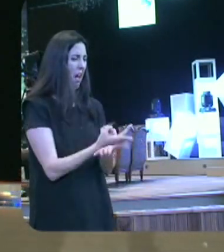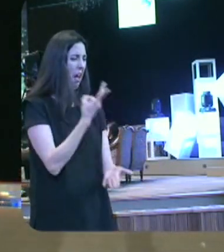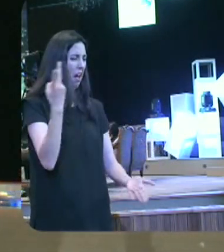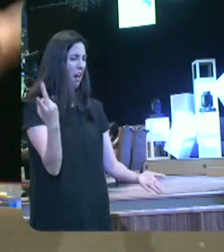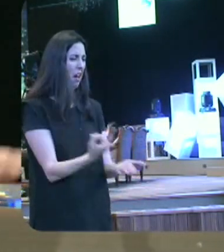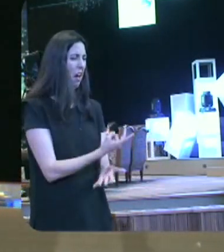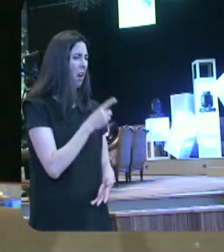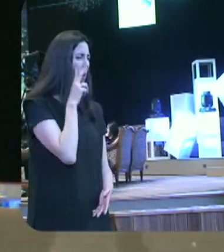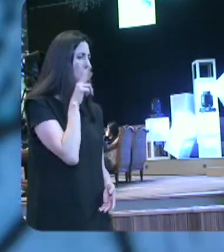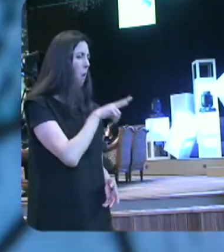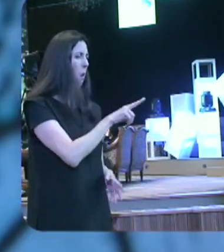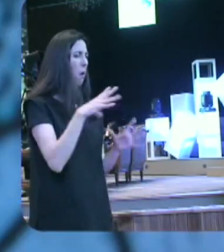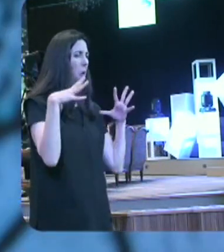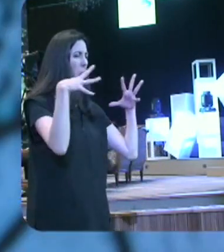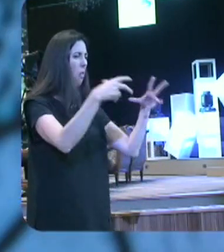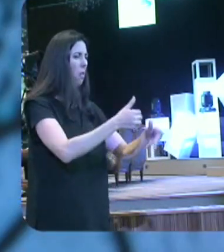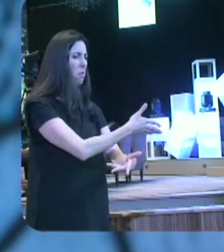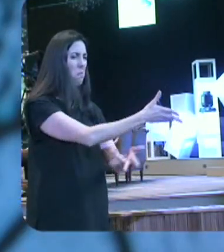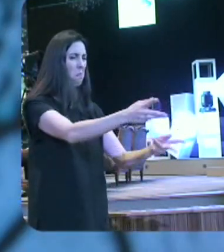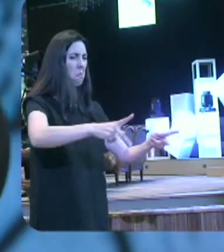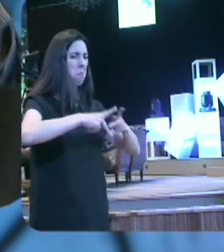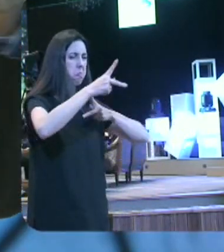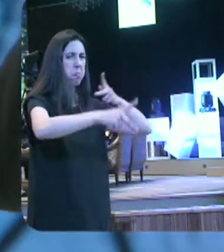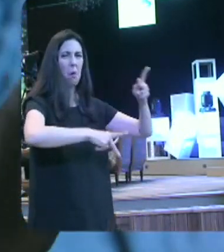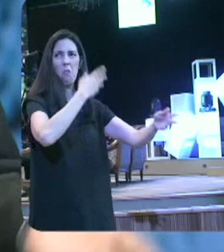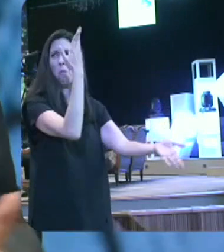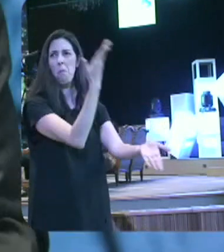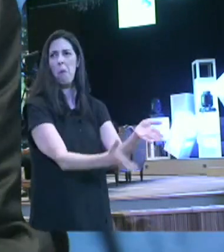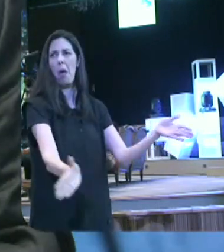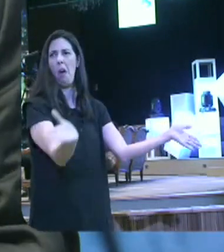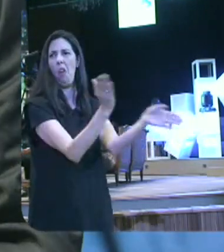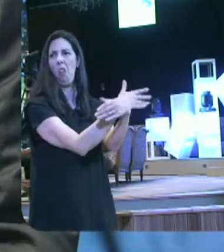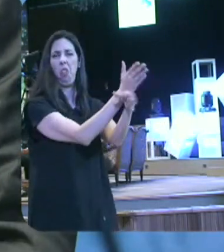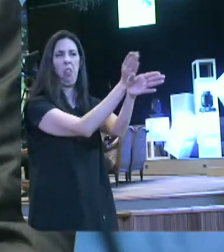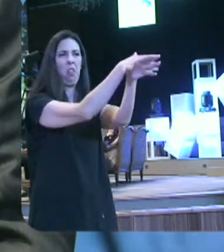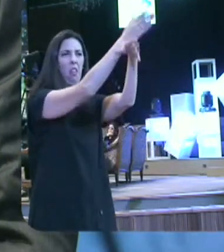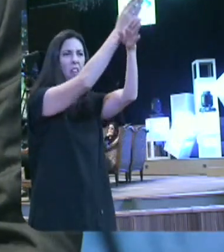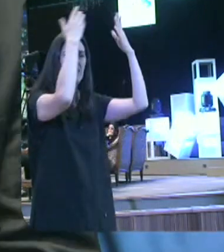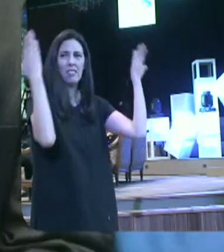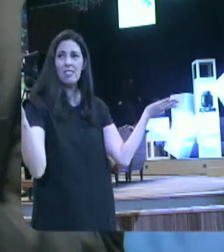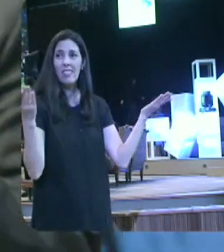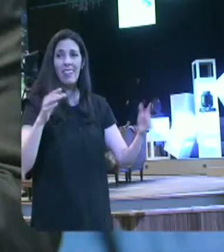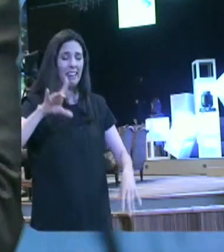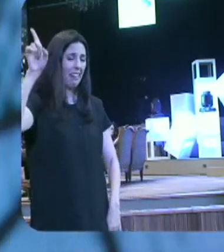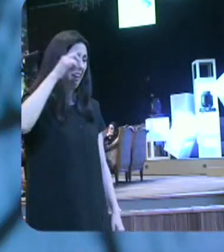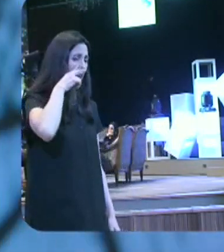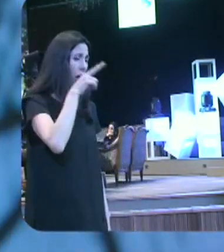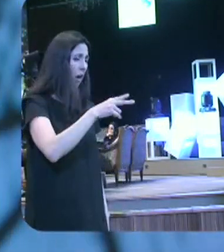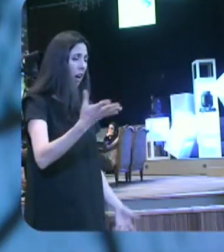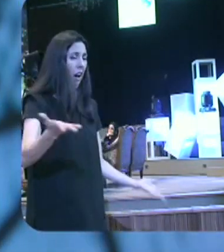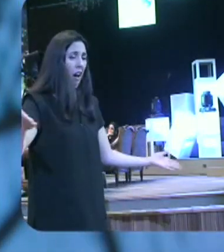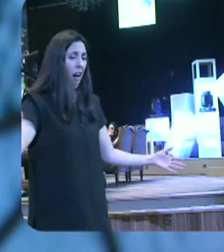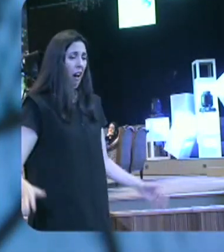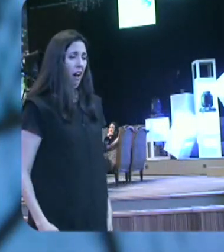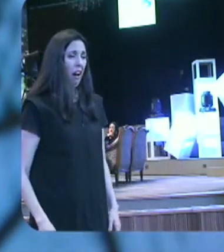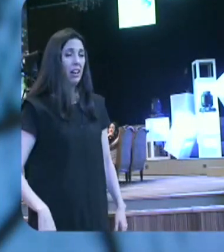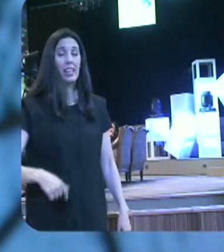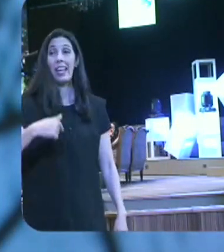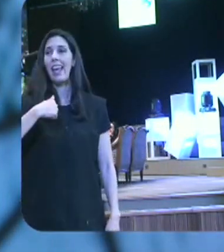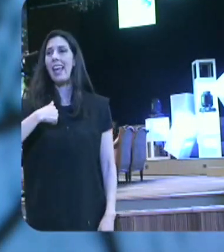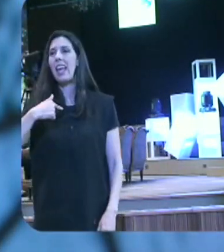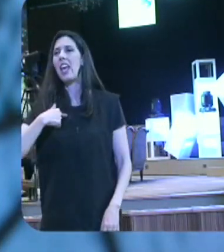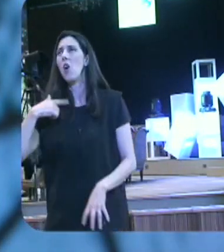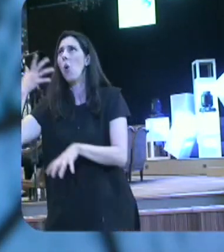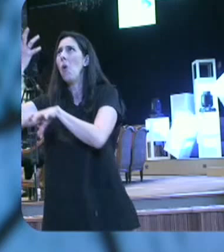para a humanidade, e Ele não se conformou com isso, e Ele se esvaziou da sua glória